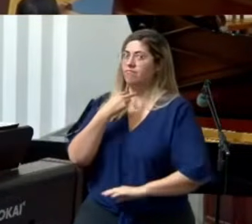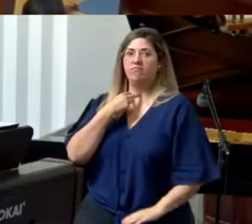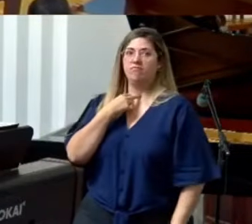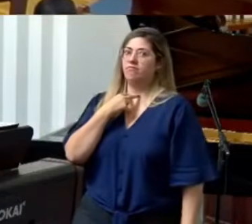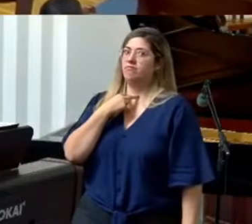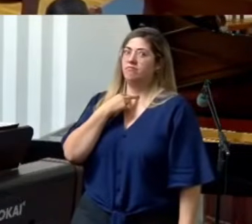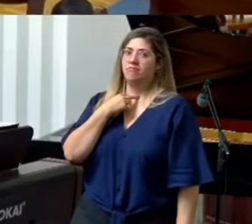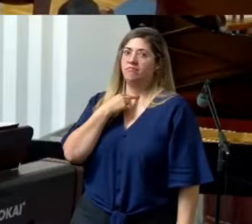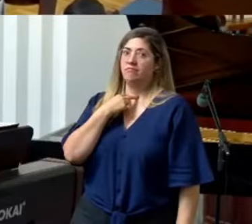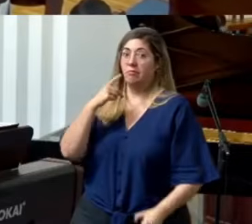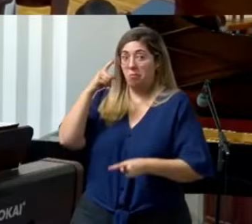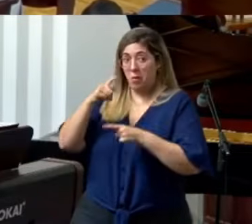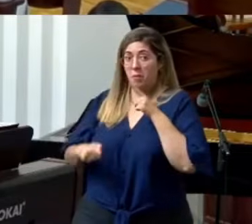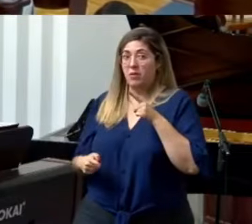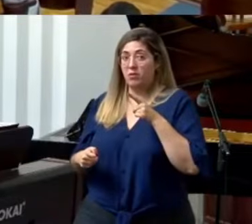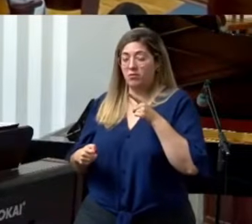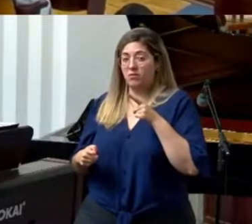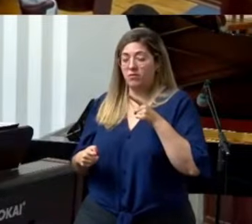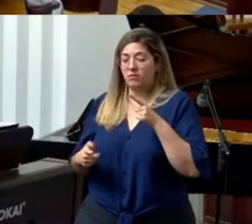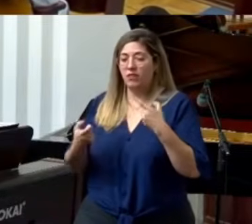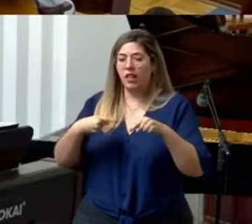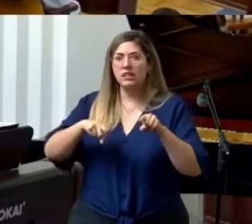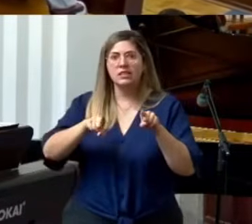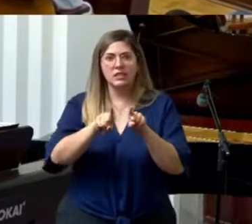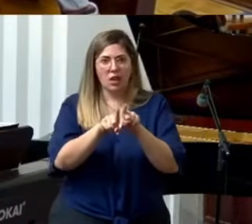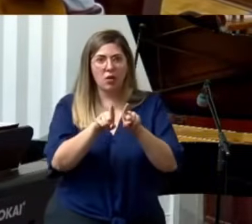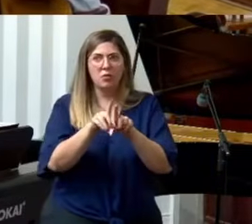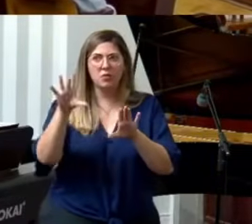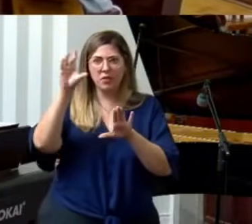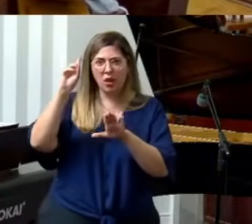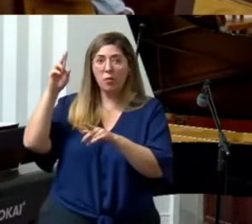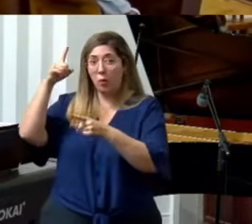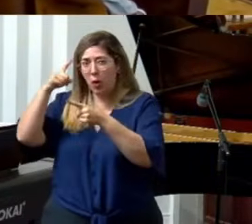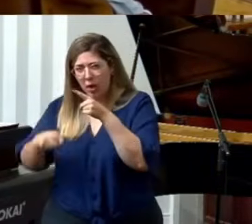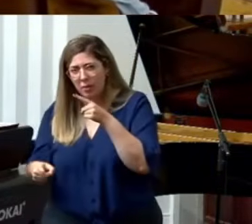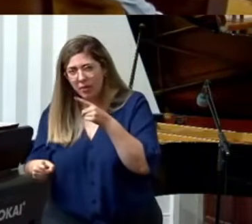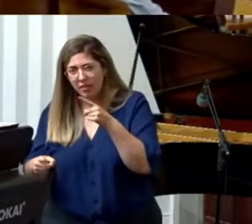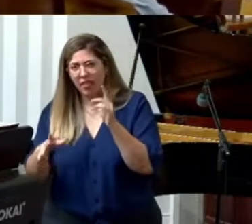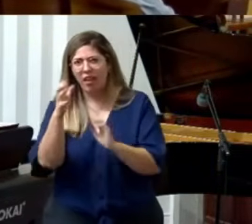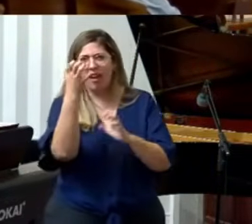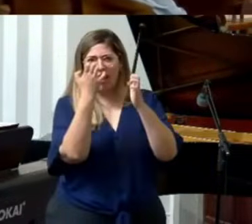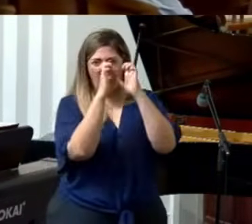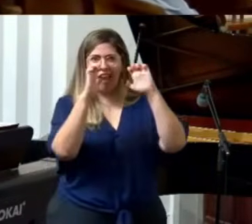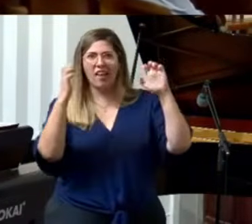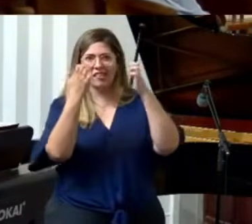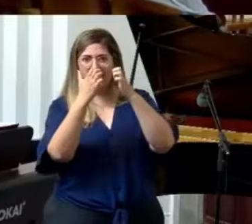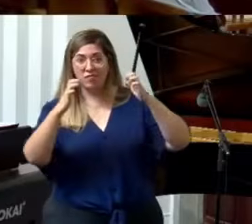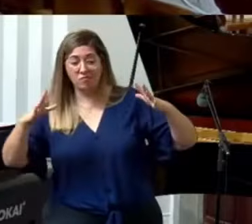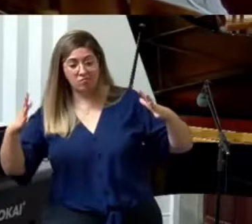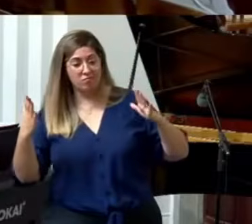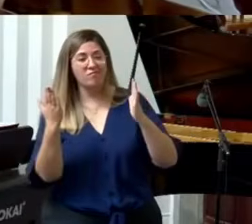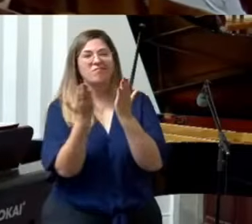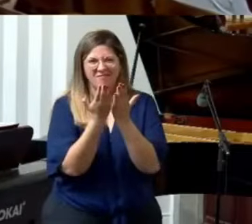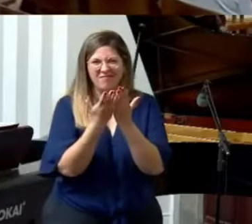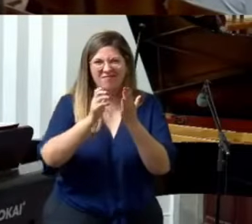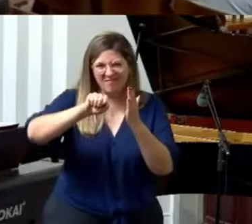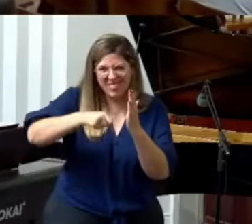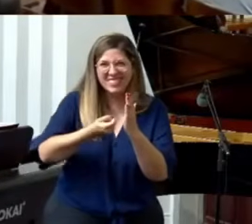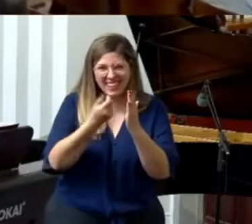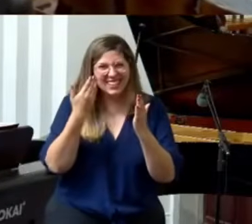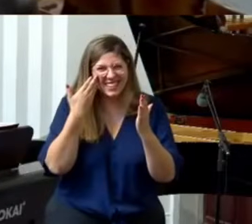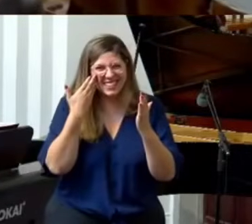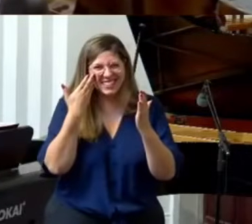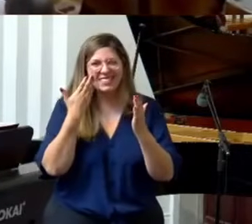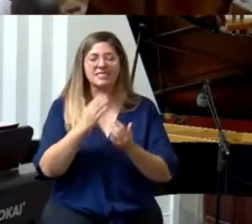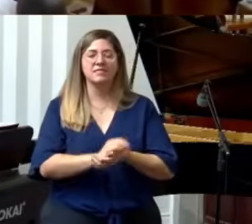luz do contexto de Gênesis capítulo 3, nós precisamos lembrar que o ser humano foi exposto a este conhecimento acerca do bem e